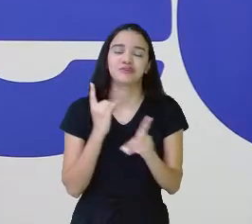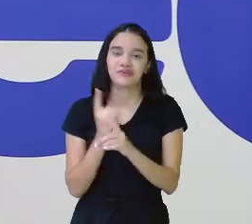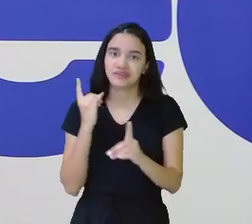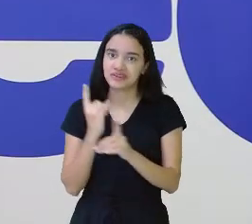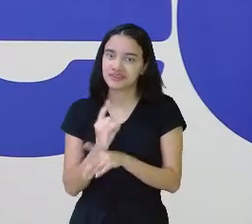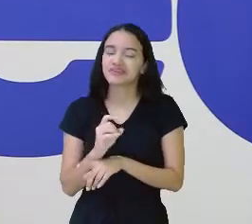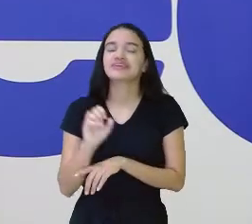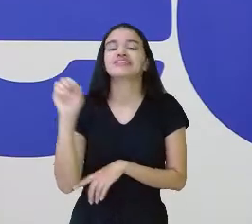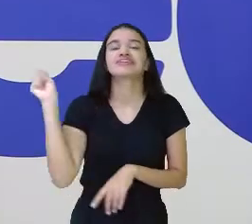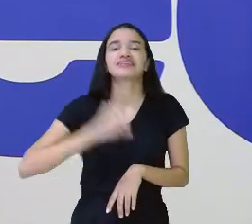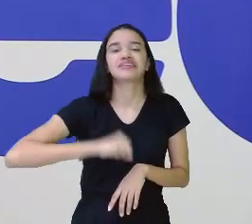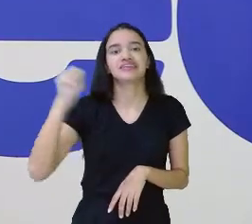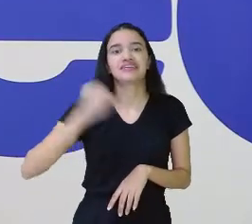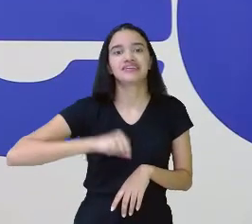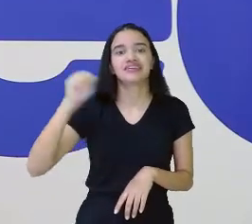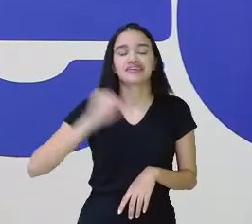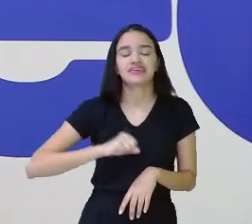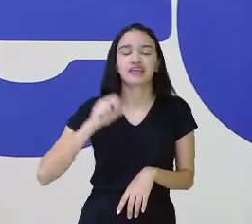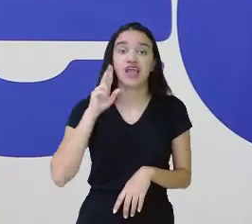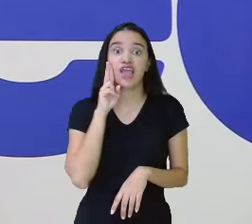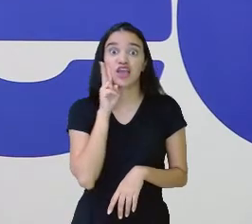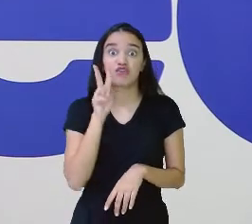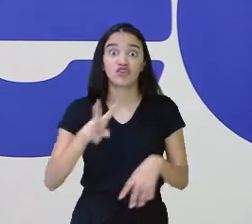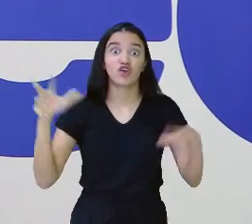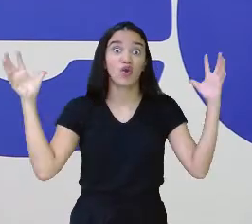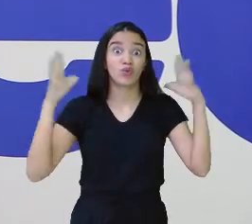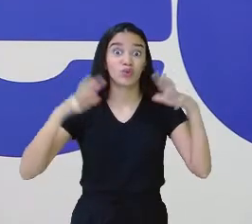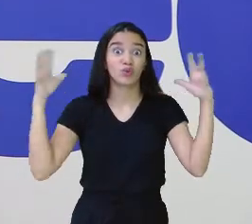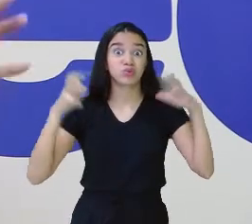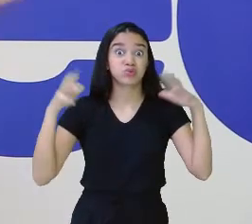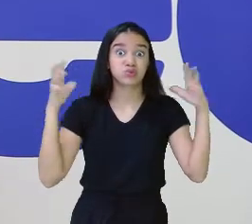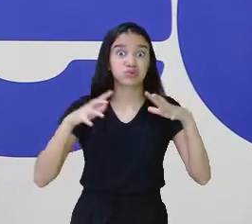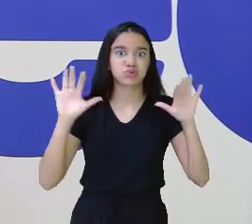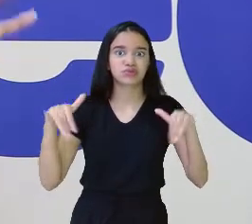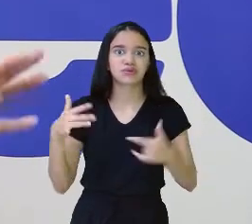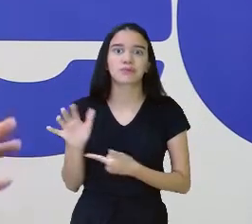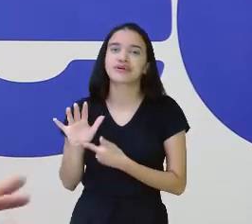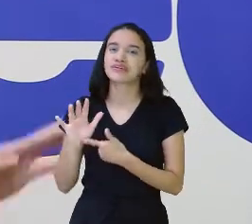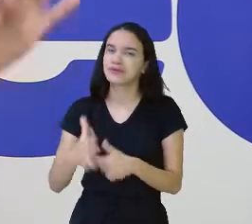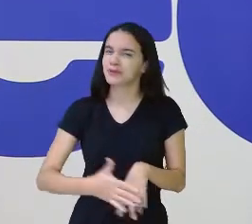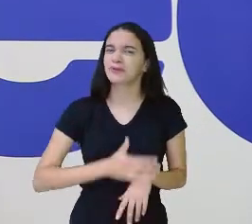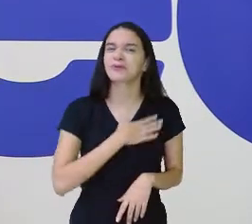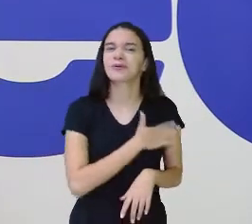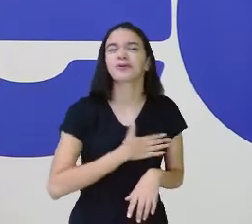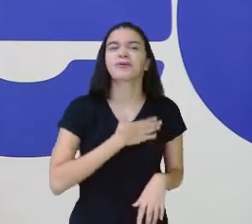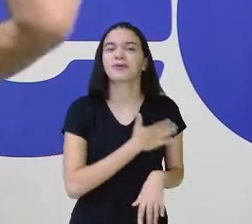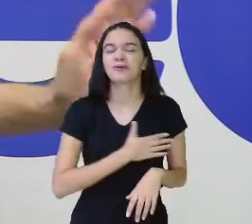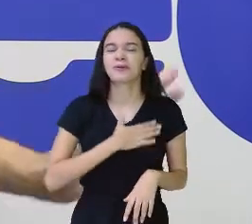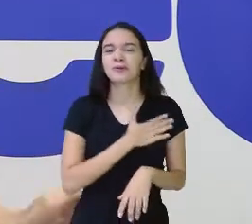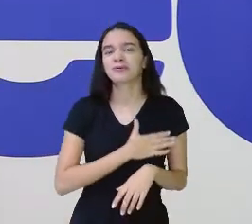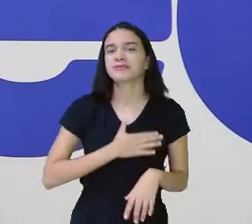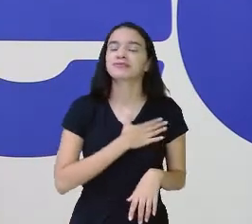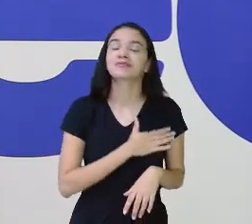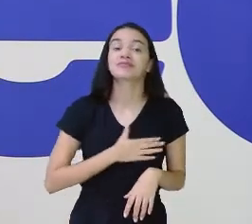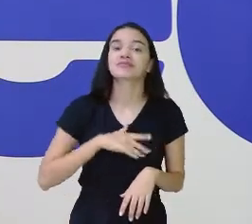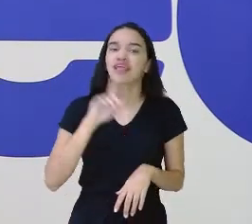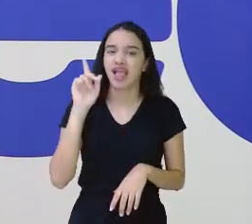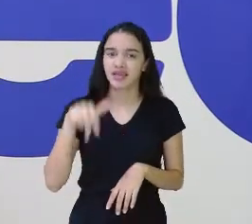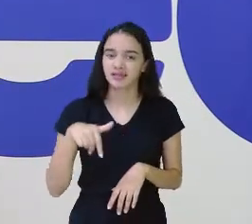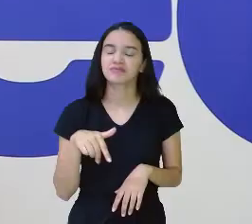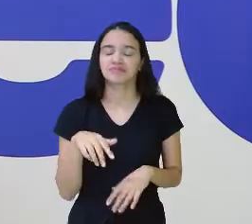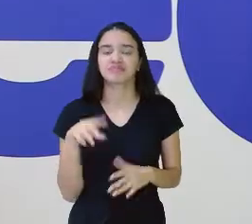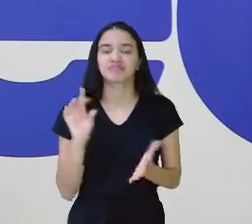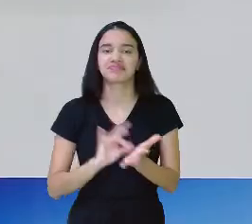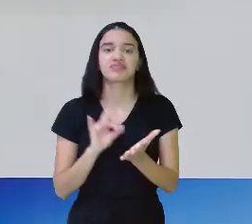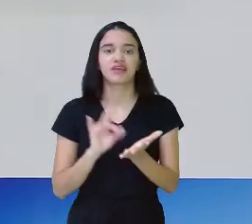e é justamente, eu vejo muito mais quando dá aquela chuvinha, parece que eles gostam e sai tudo da toca. É